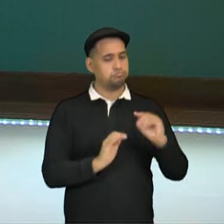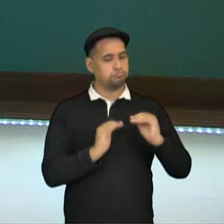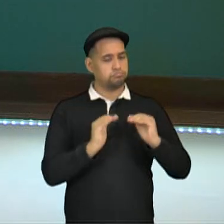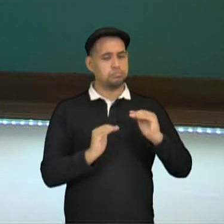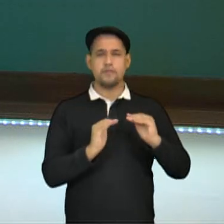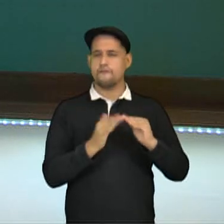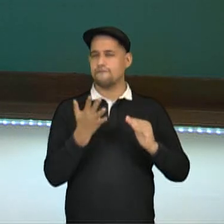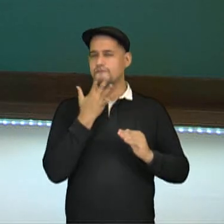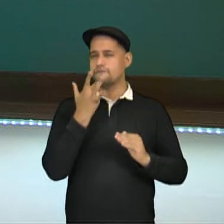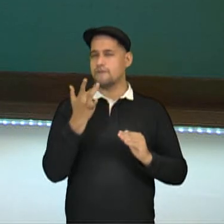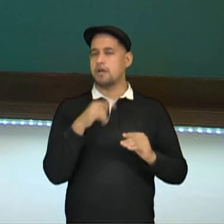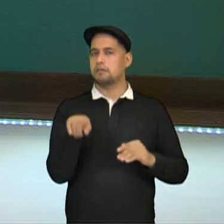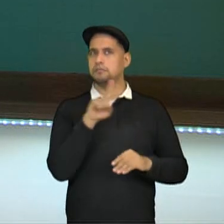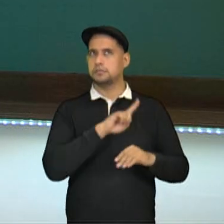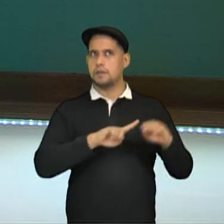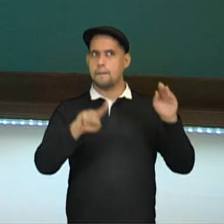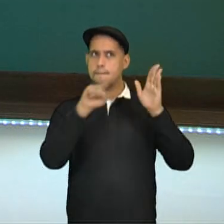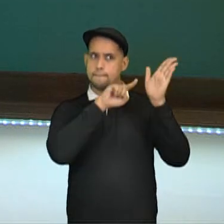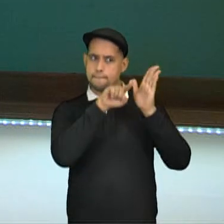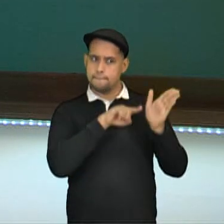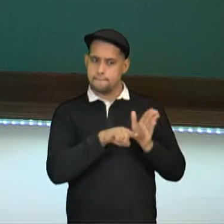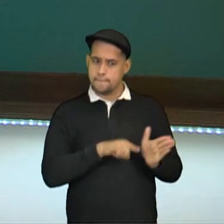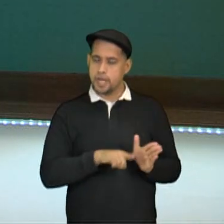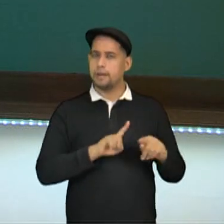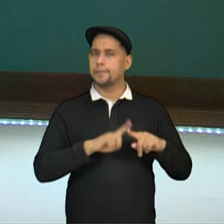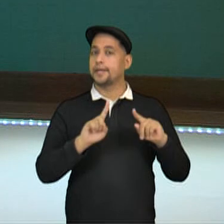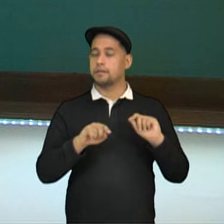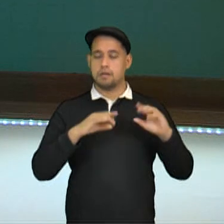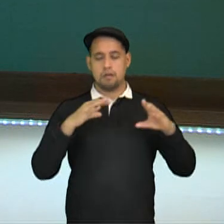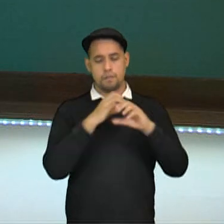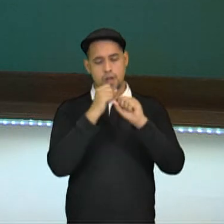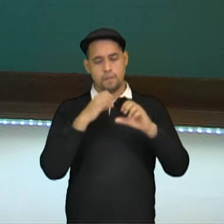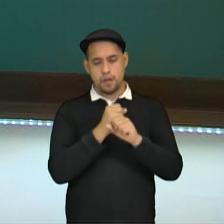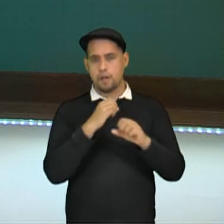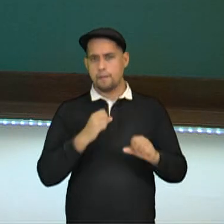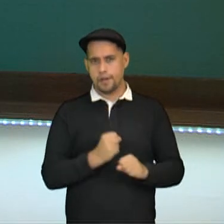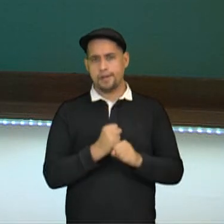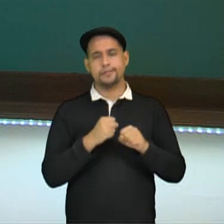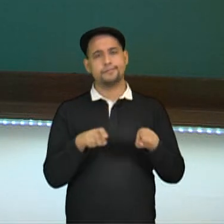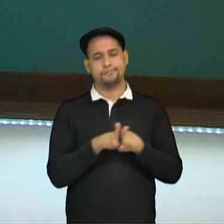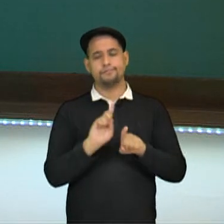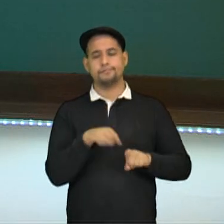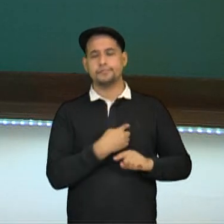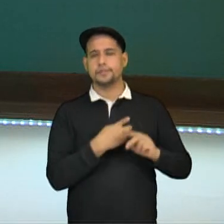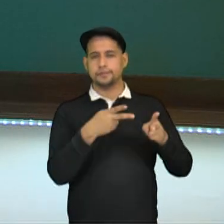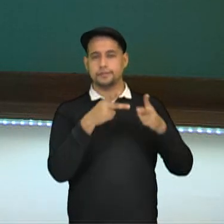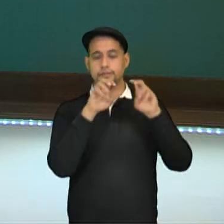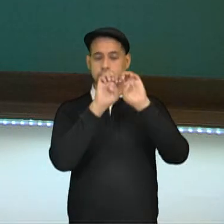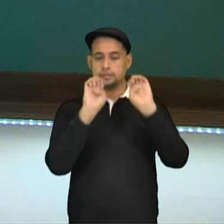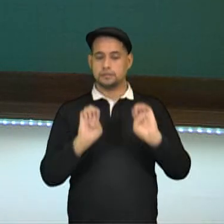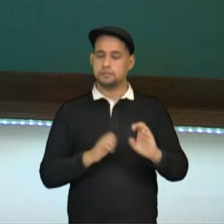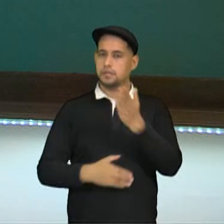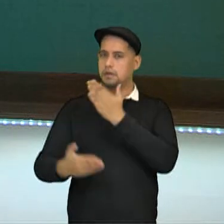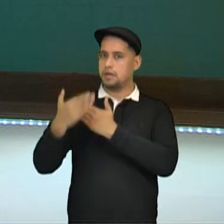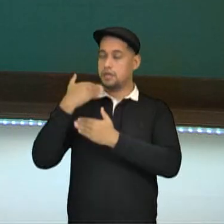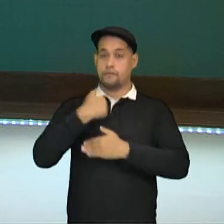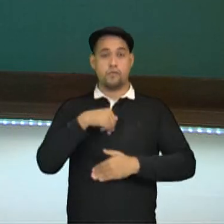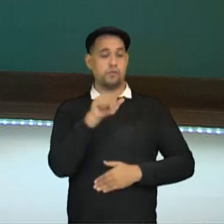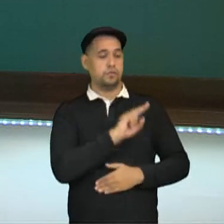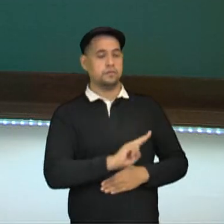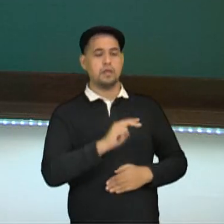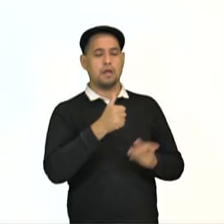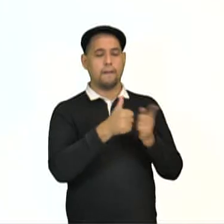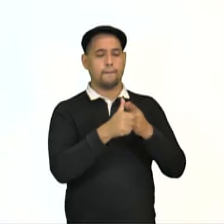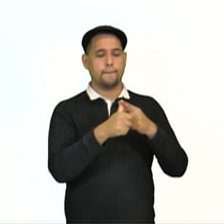ali facilmente para você consultar. Aí, fazendo as multiplicações conforme a gente viu no esquema anterior, eu vou pegar